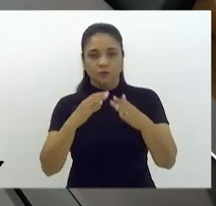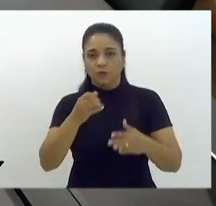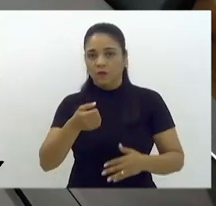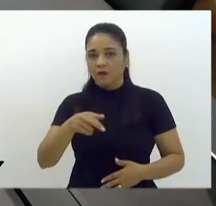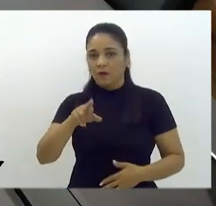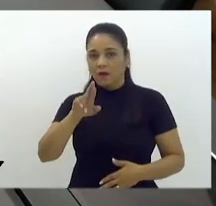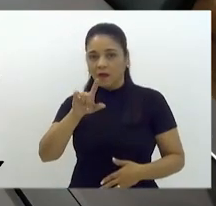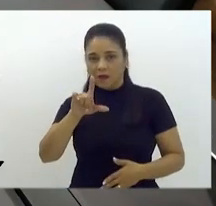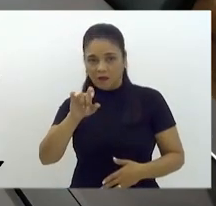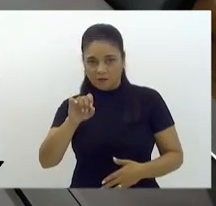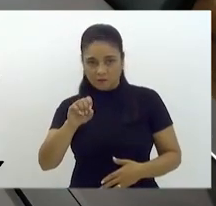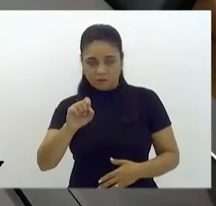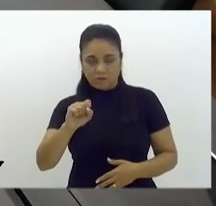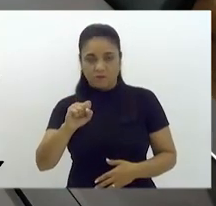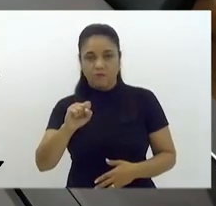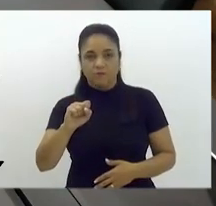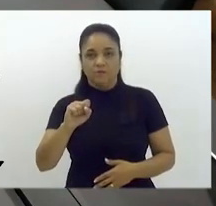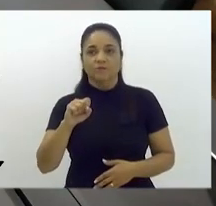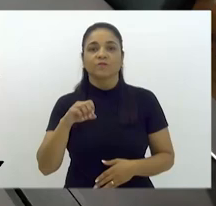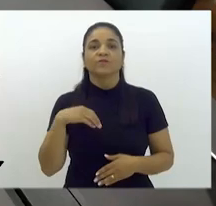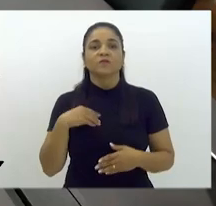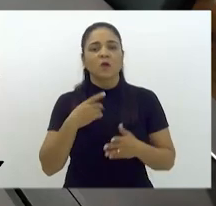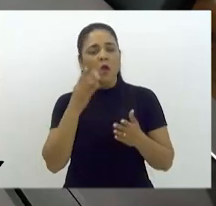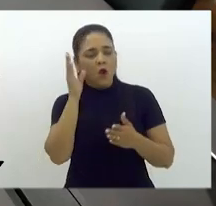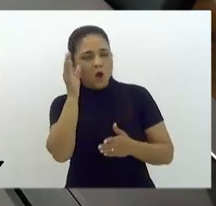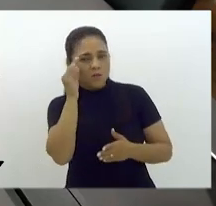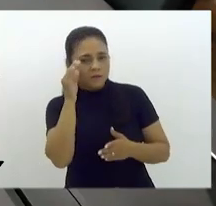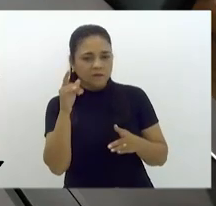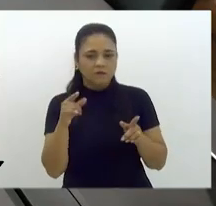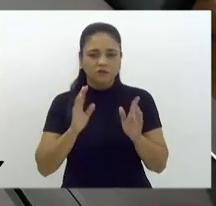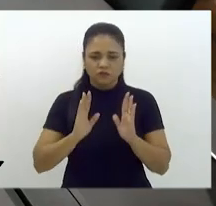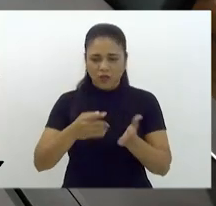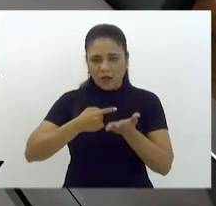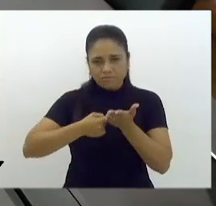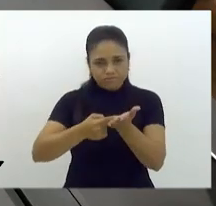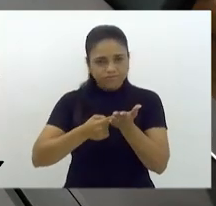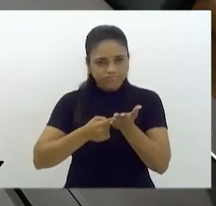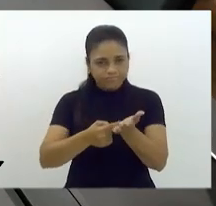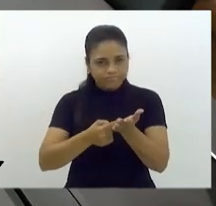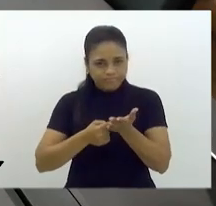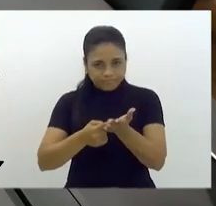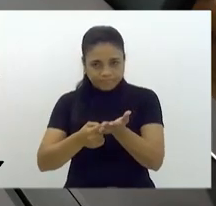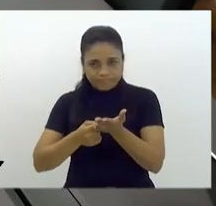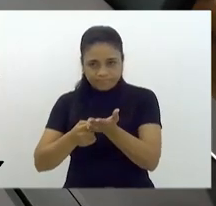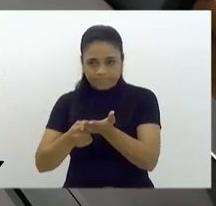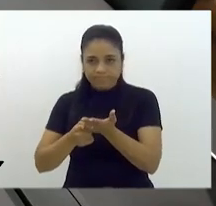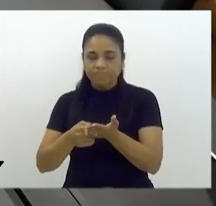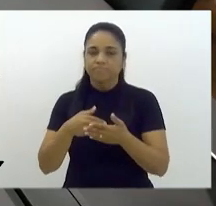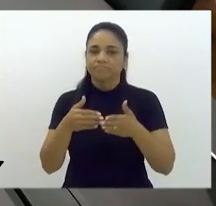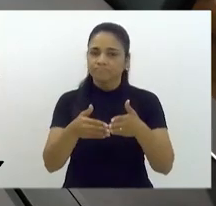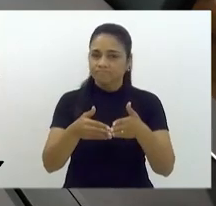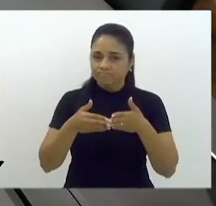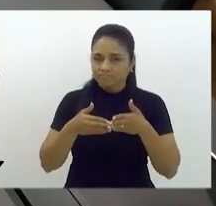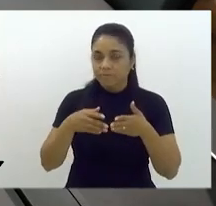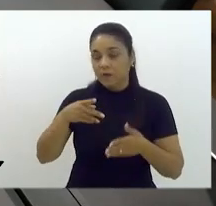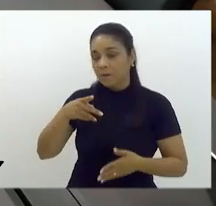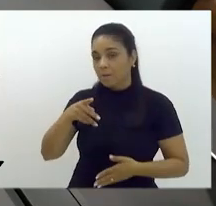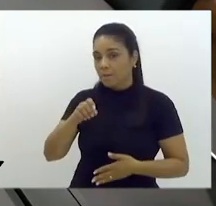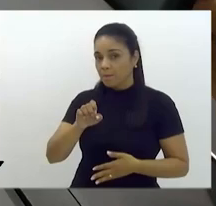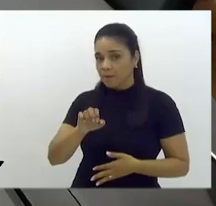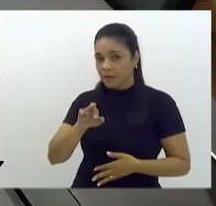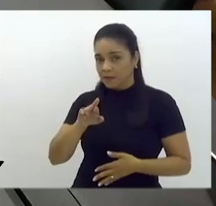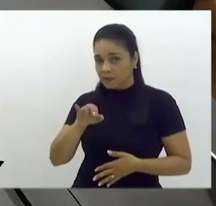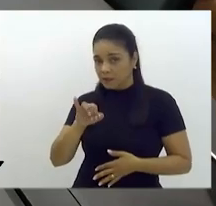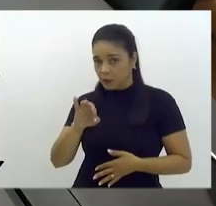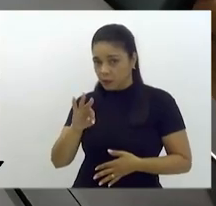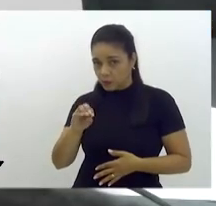apenas uma observação e a gente já tinha um acordo de procedimento mas vou pedir licença aos senhores pedidos que a gente